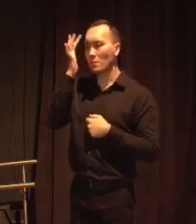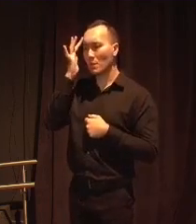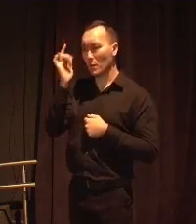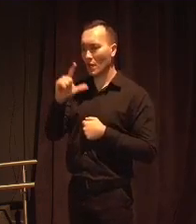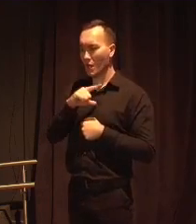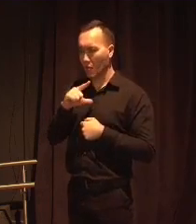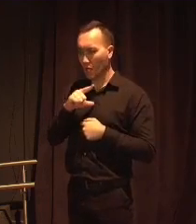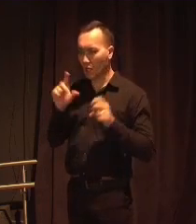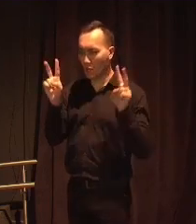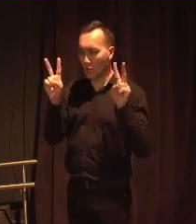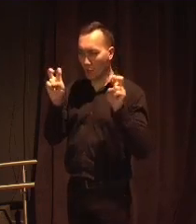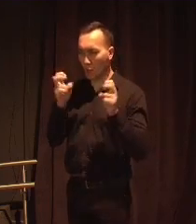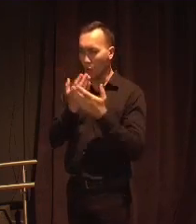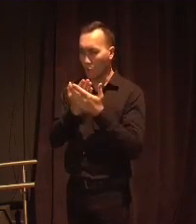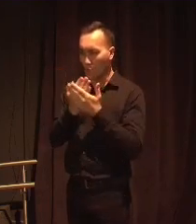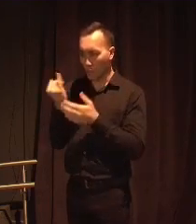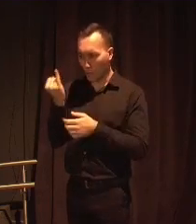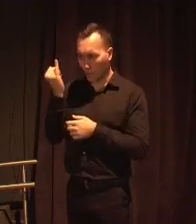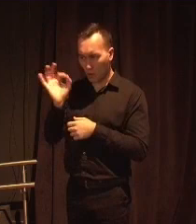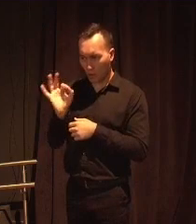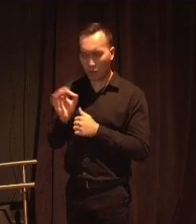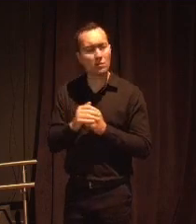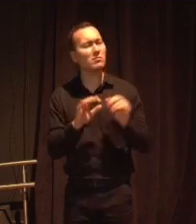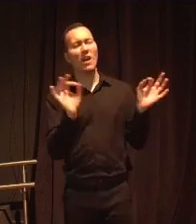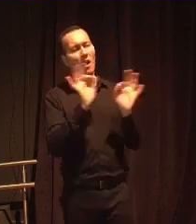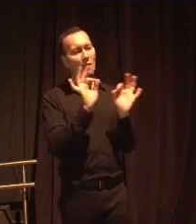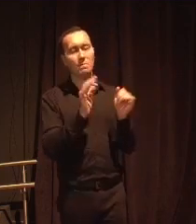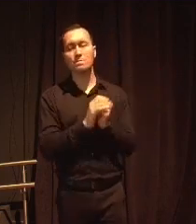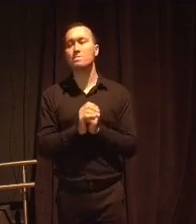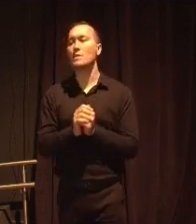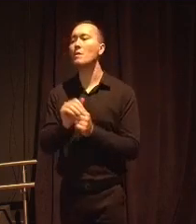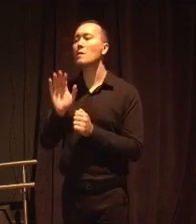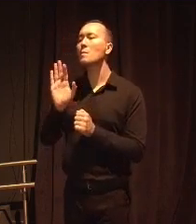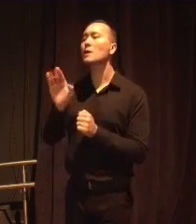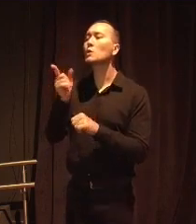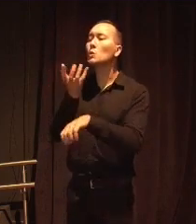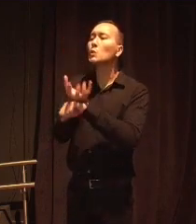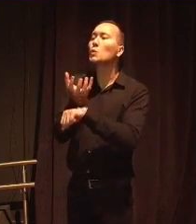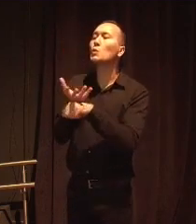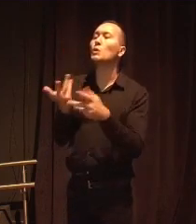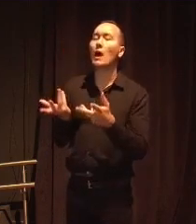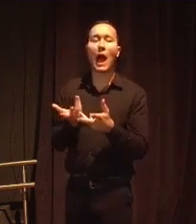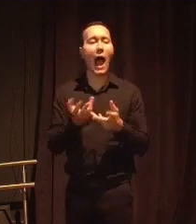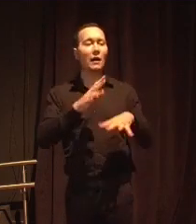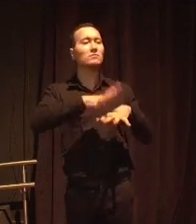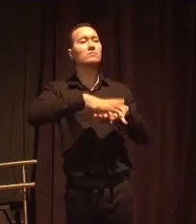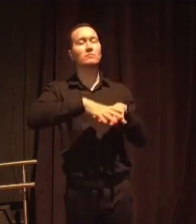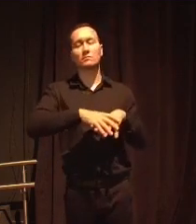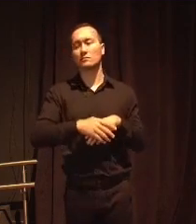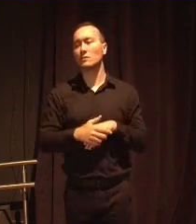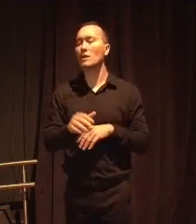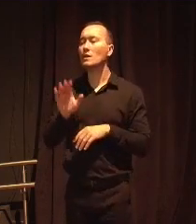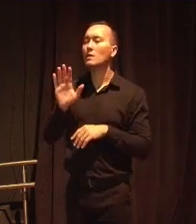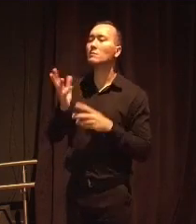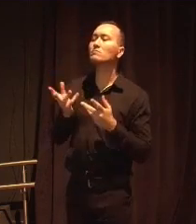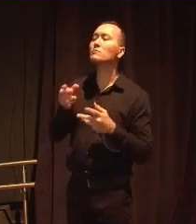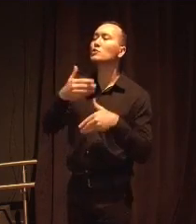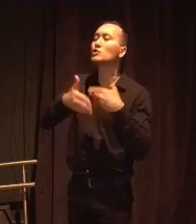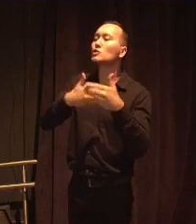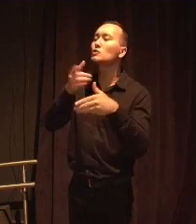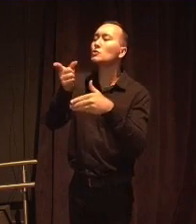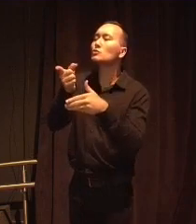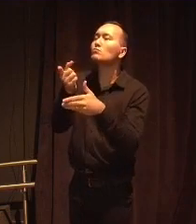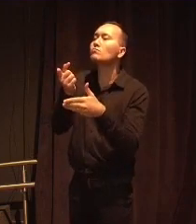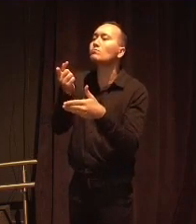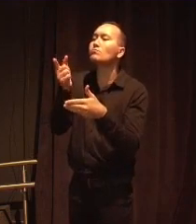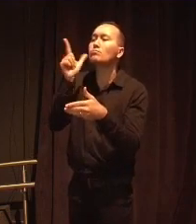importante? Não, não vai ter nada importante. Mas que matéria você tem? É matemática. E como é que você vai pegar a matéria? Depois eu peço o